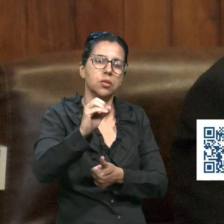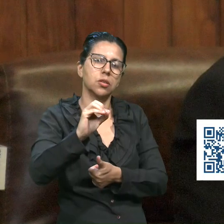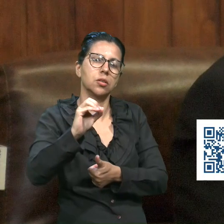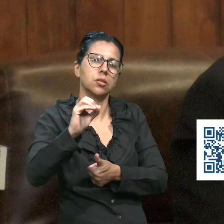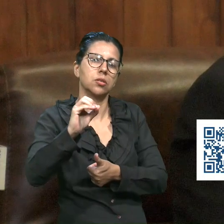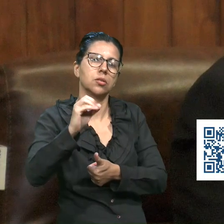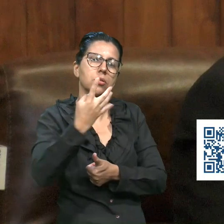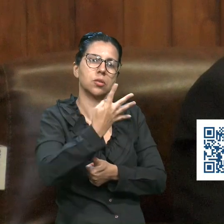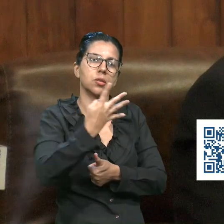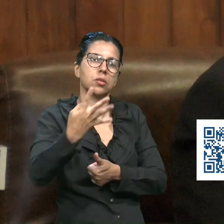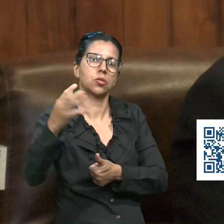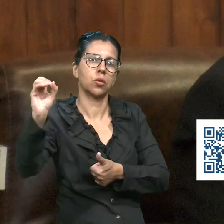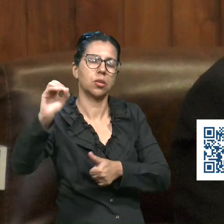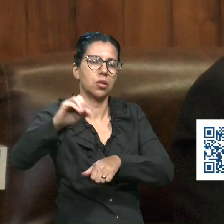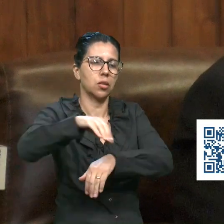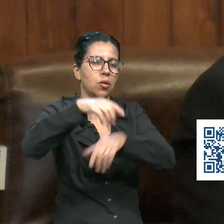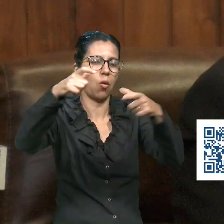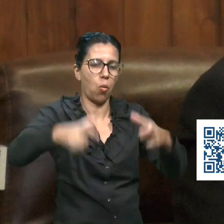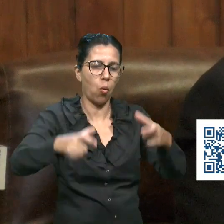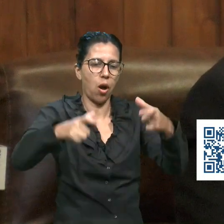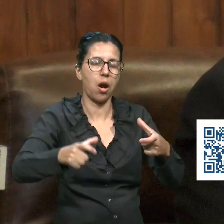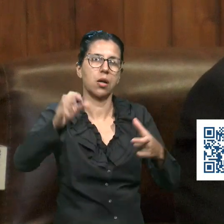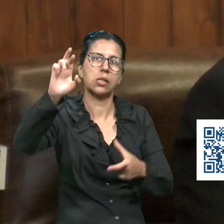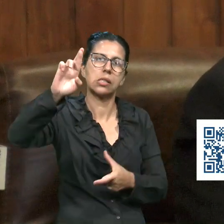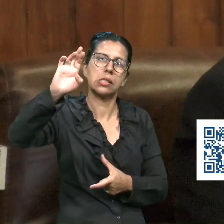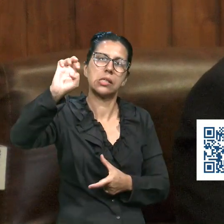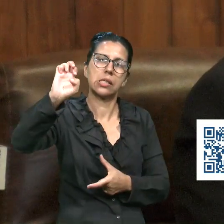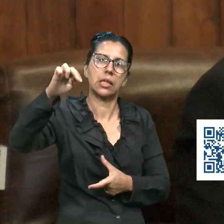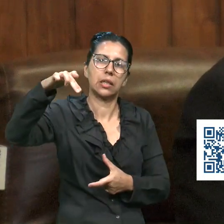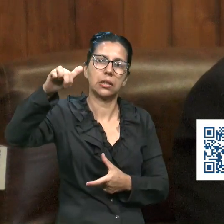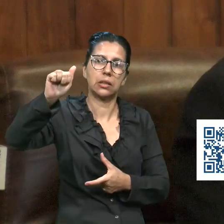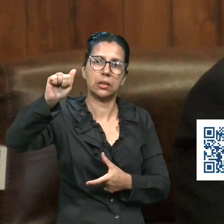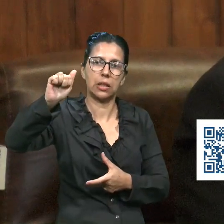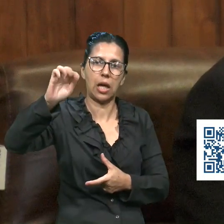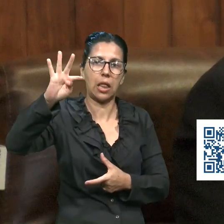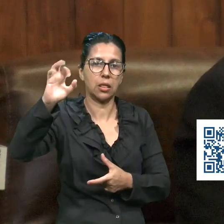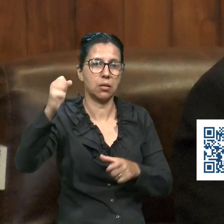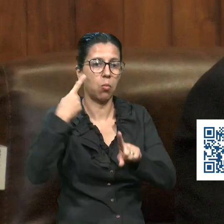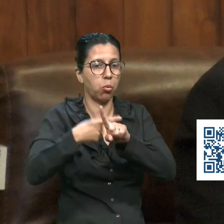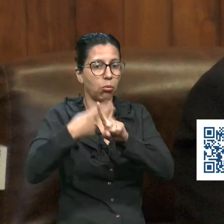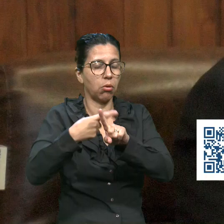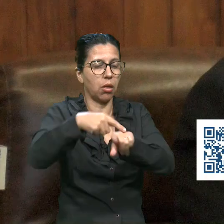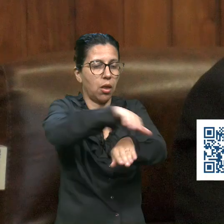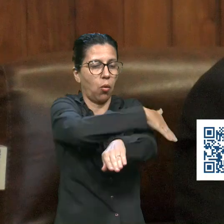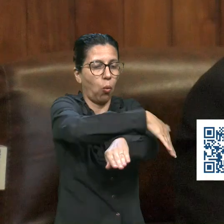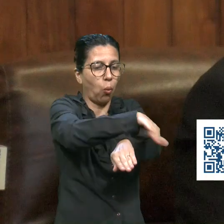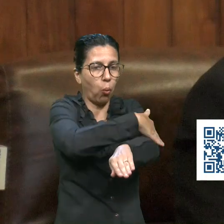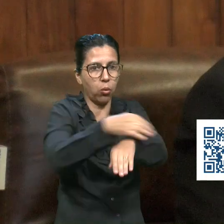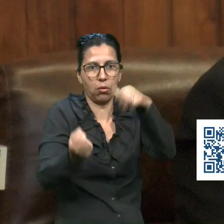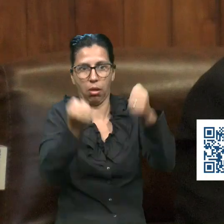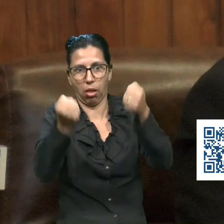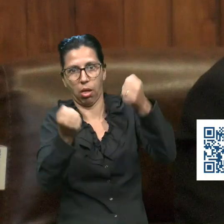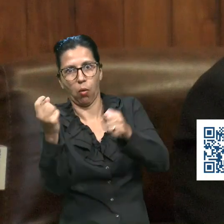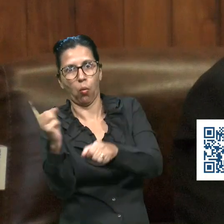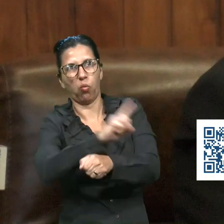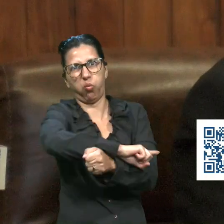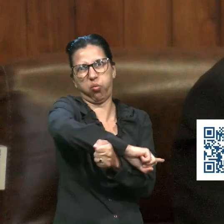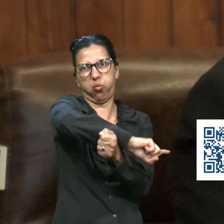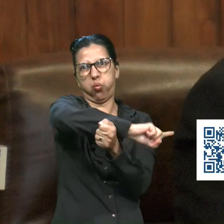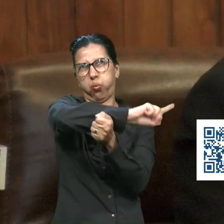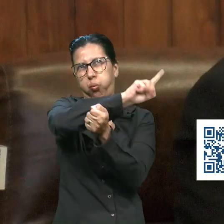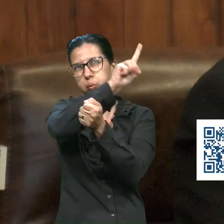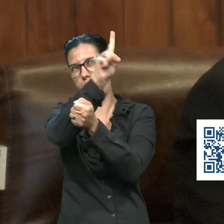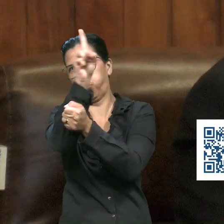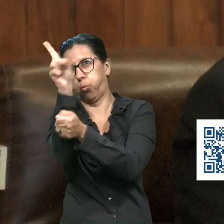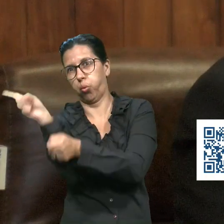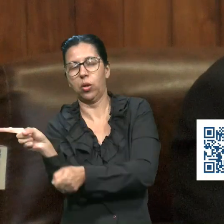440, bairro Jardim Renata. Haja vista a velocidade acima do permitido por lei que muitos motoristas envolvem ao trafegarem pelo local, colocando em